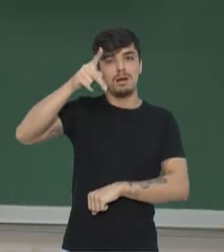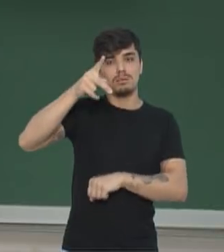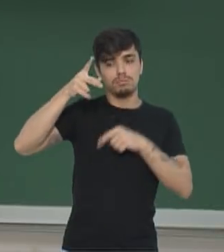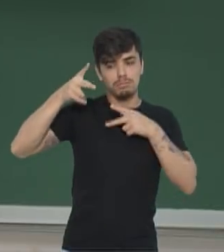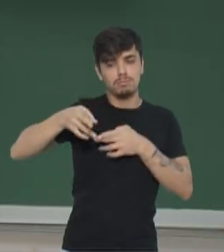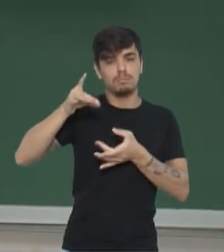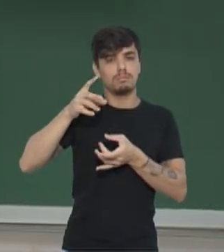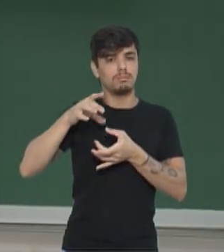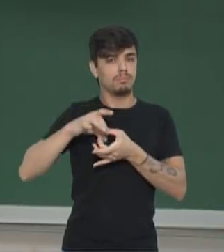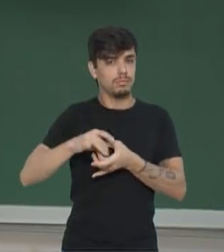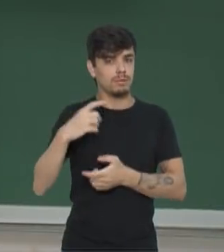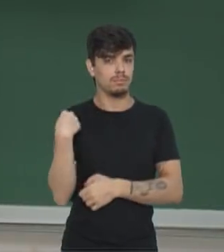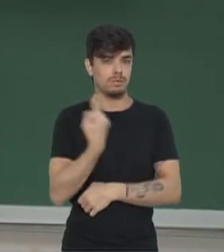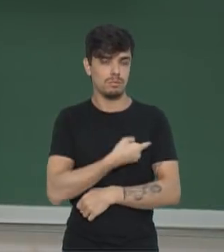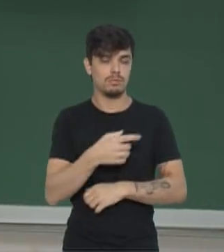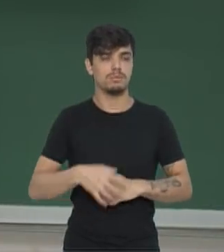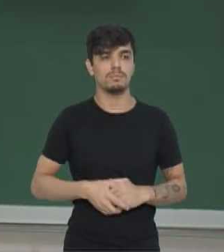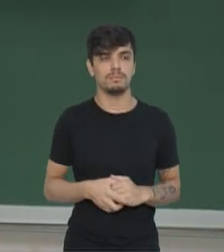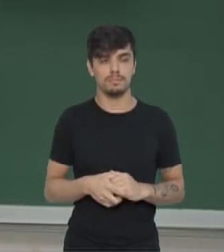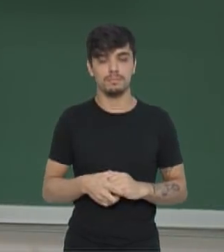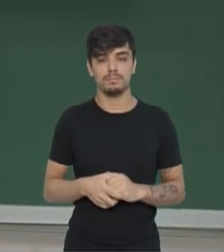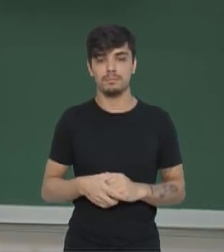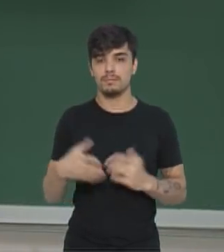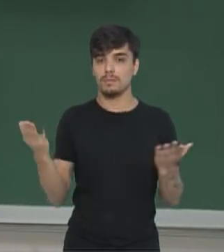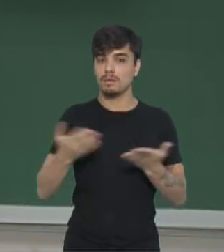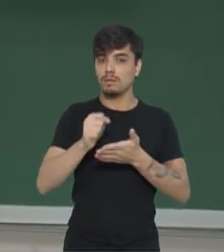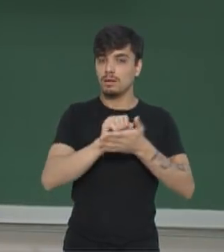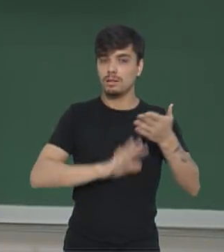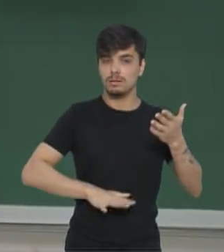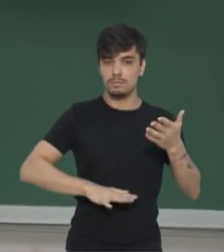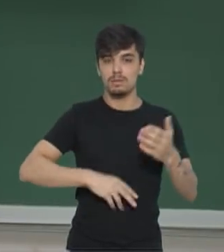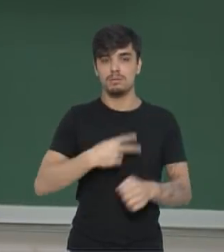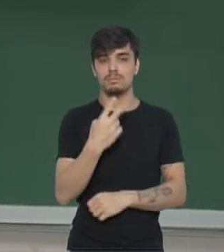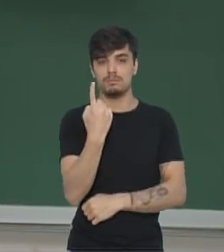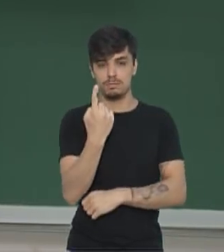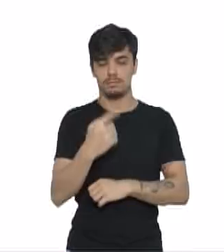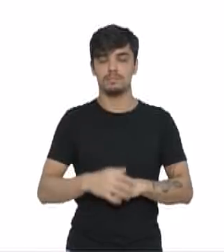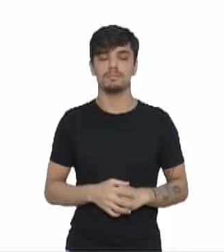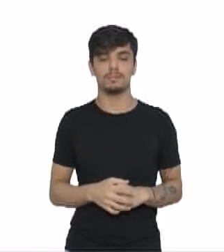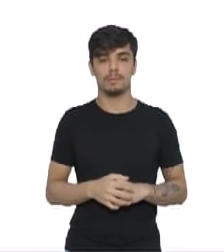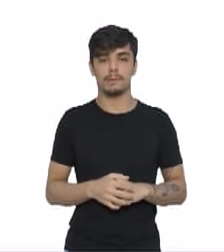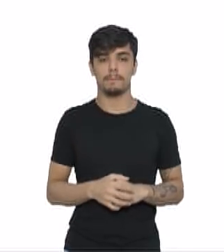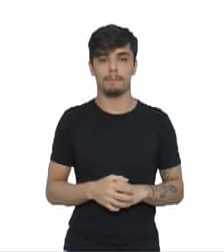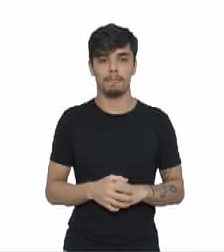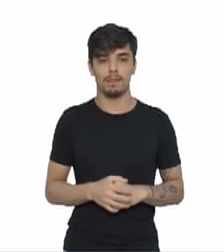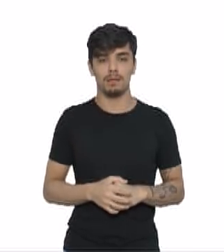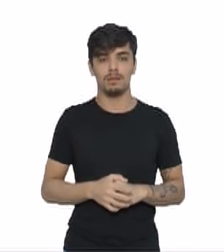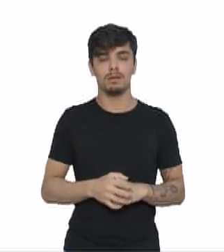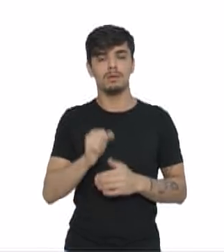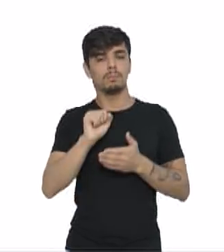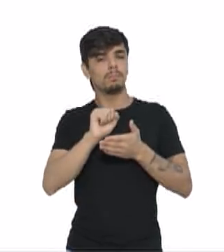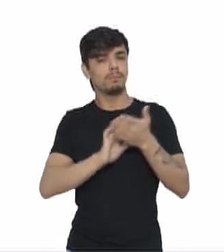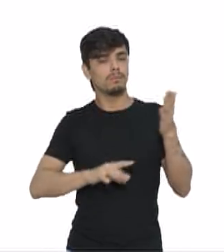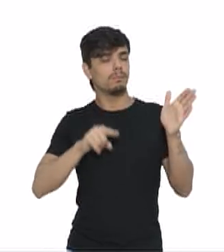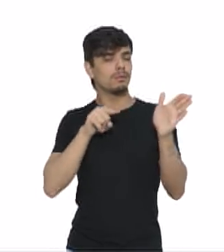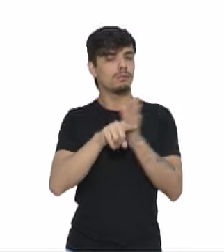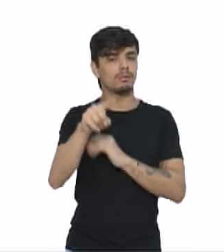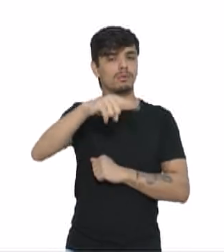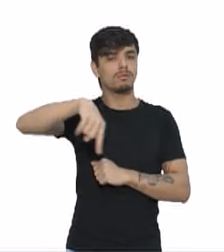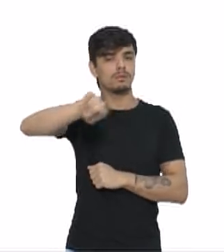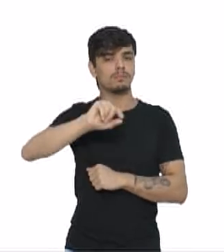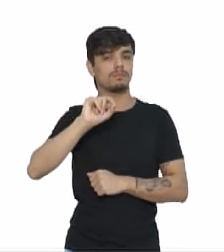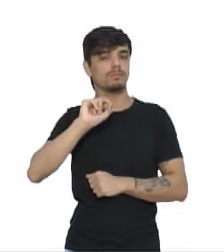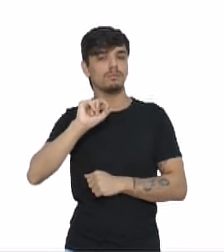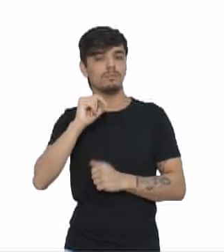gente. Certo? Então vamos para a nossa atividade de número 1. Nessa atividade eu pergunto para vocês, estudamos